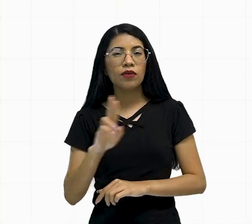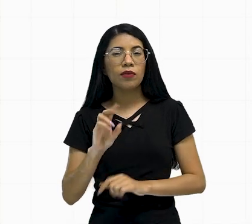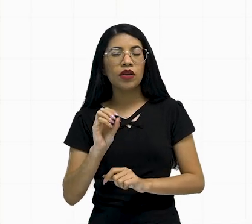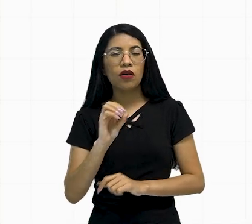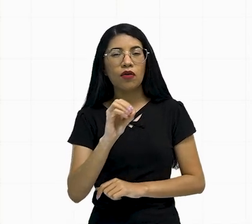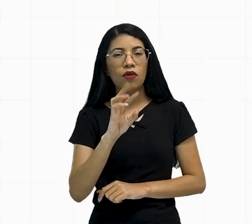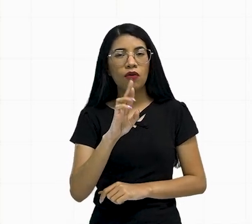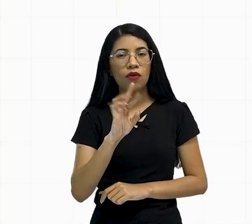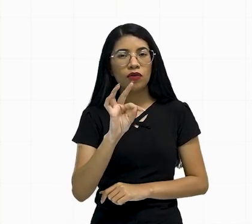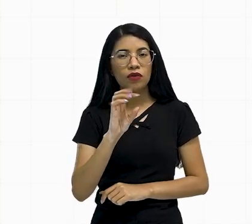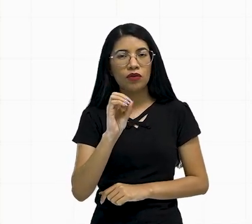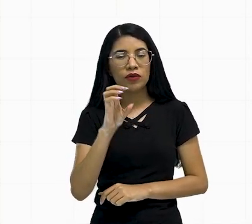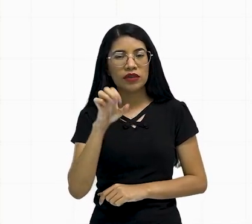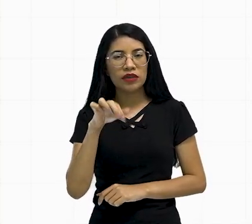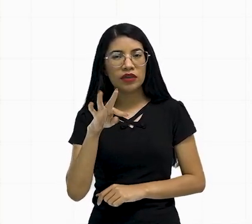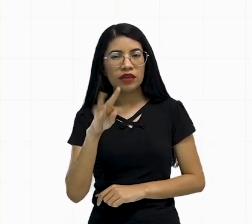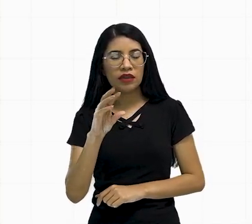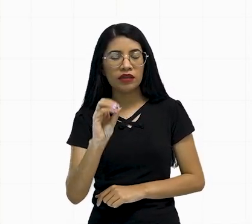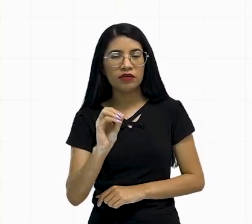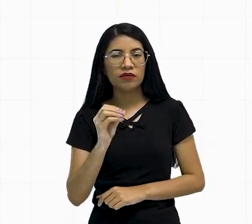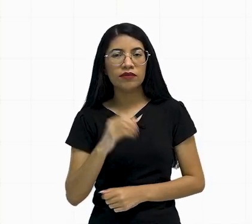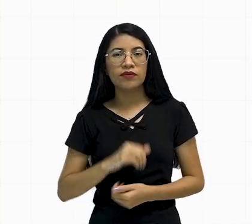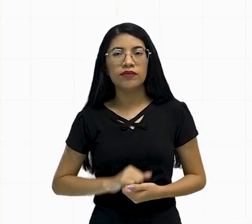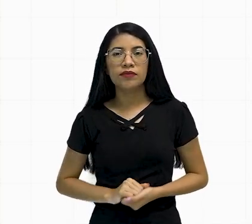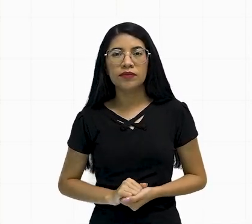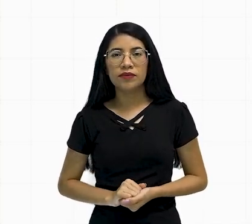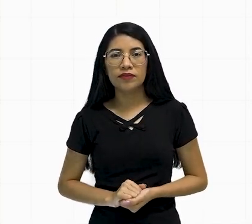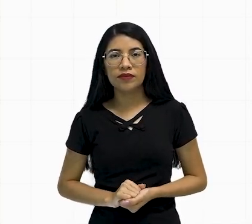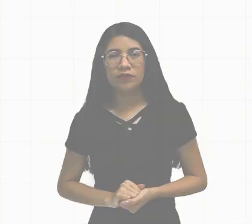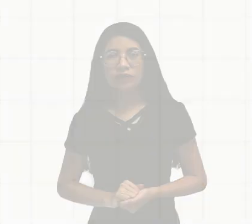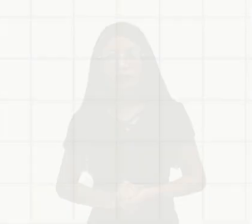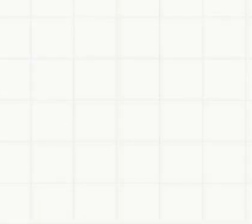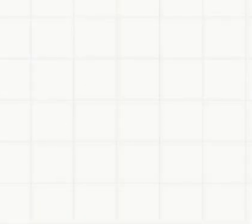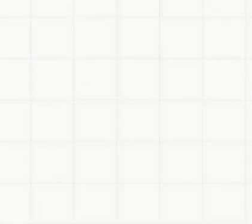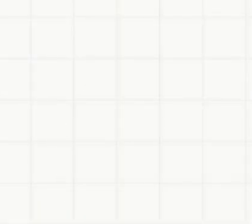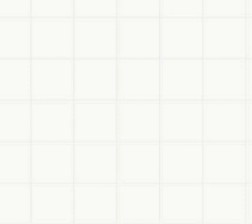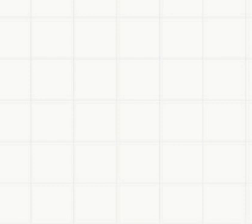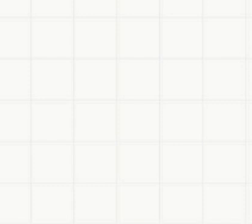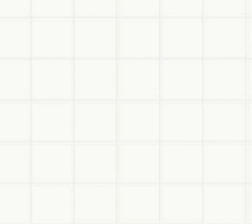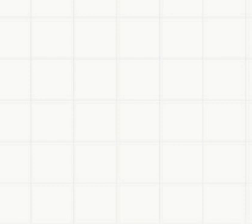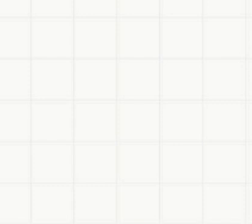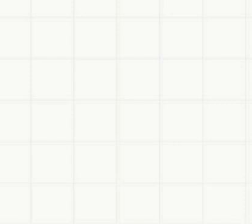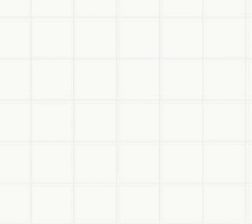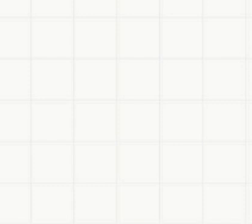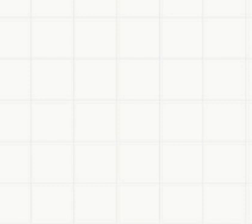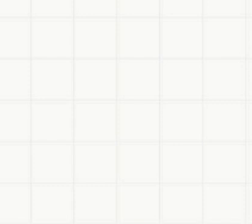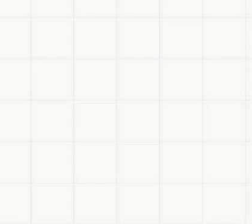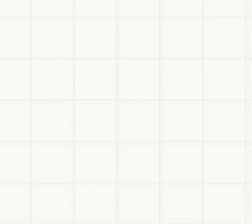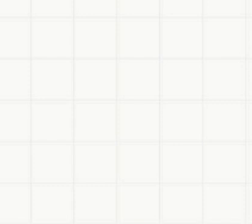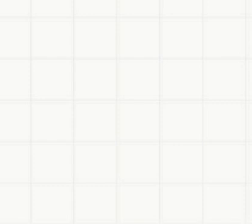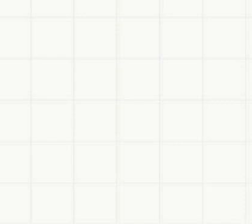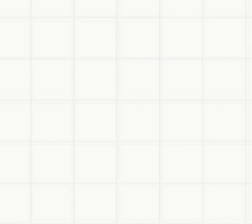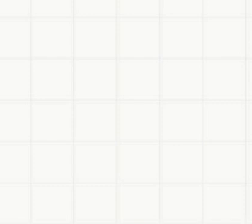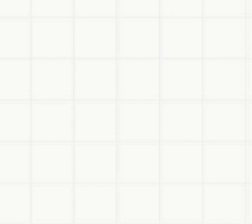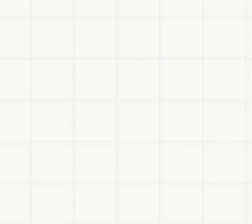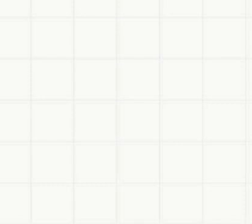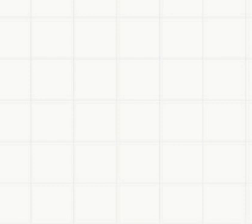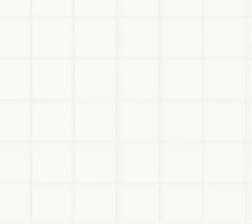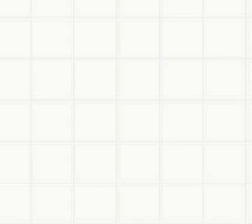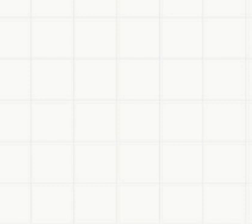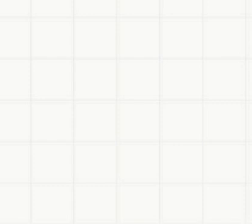chamado ortocentro. Então aqui, ó, ponto O de ortocentro. Vamos colocar aqui para